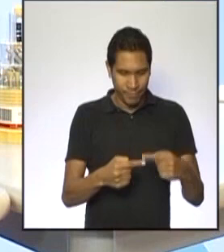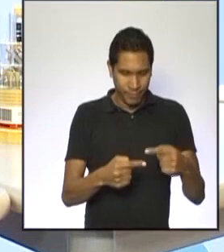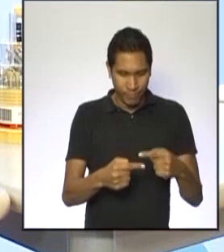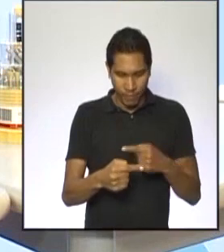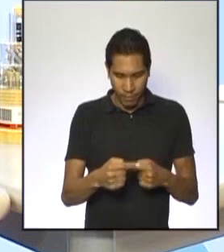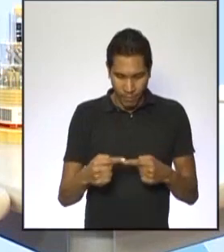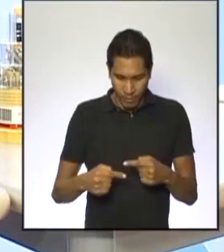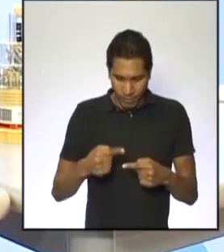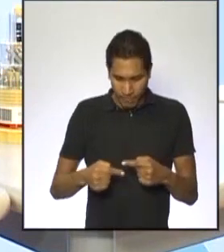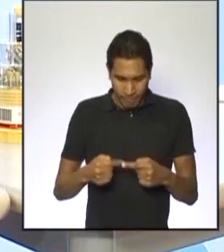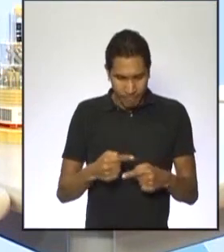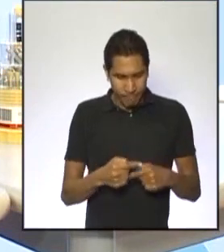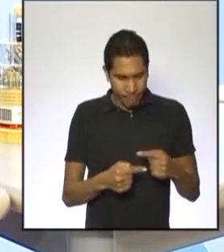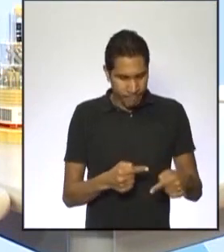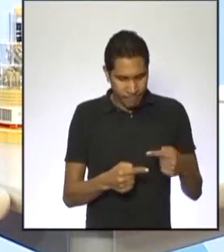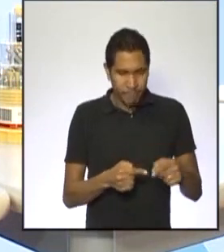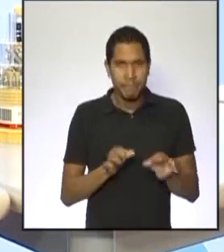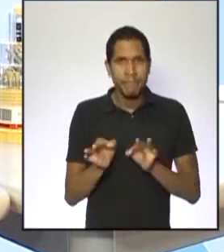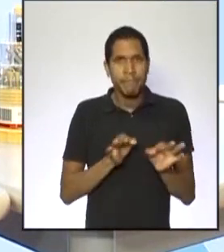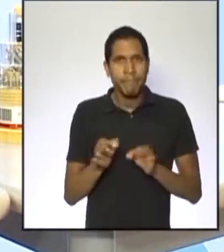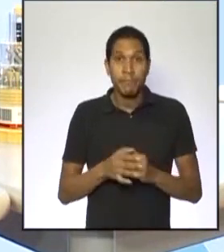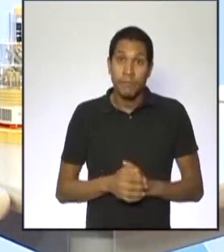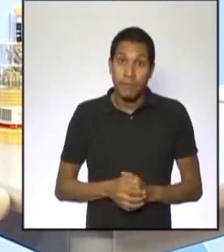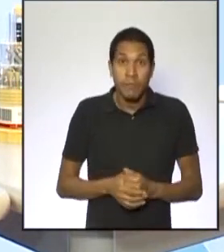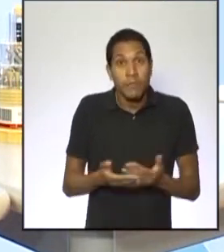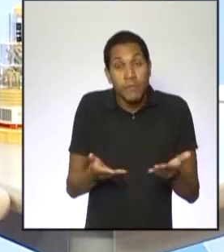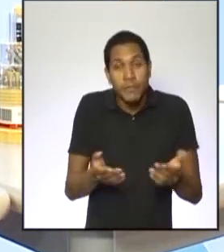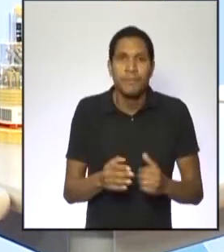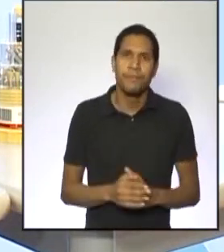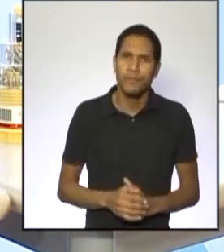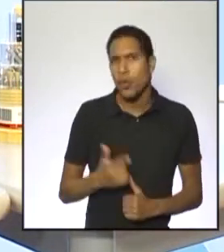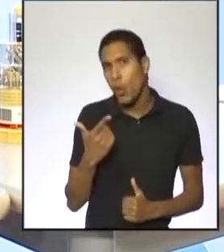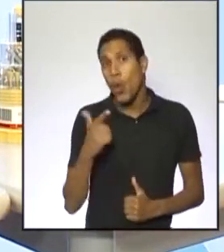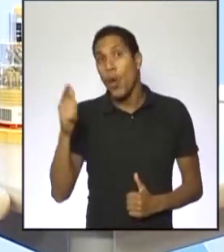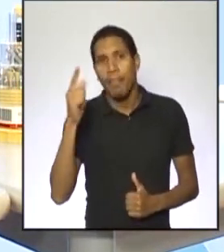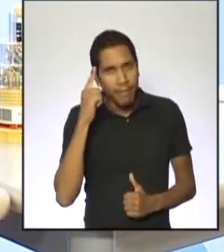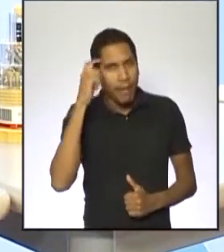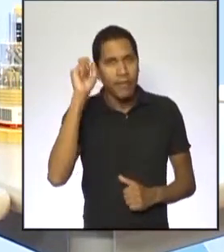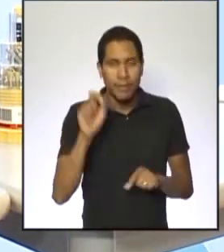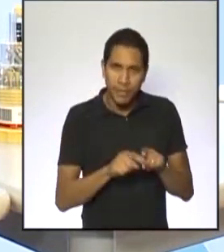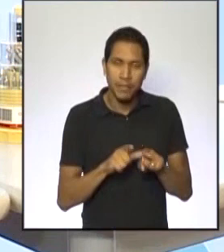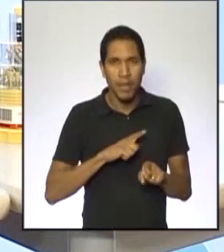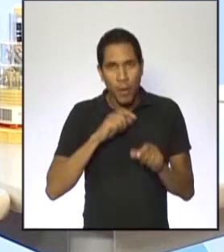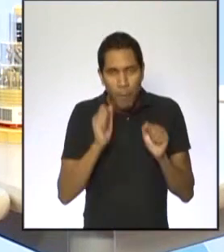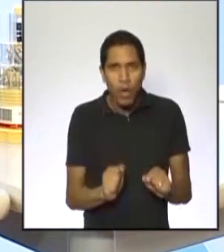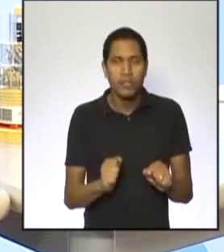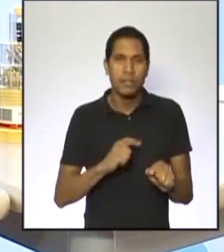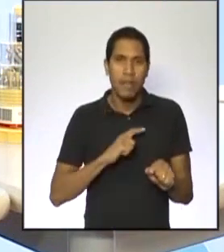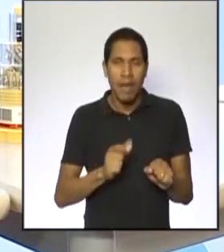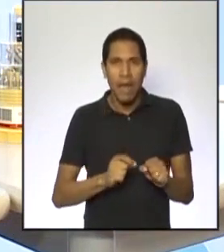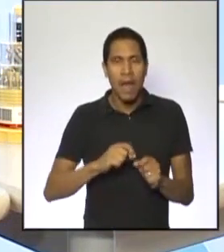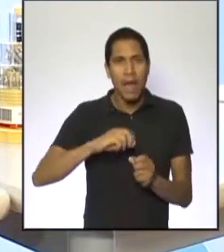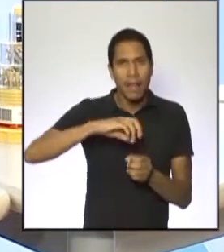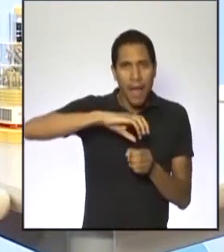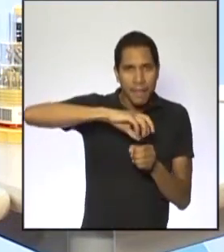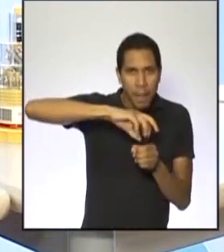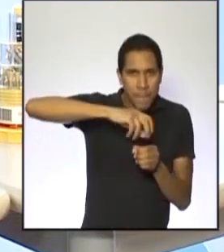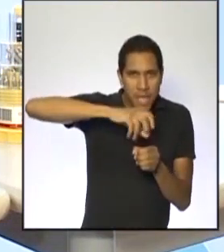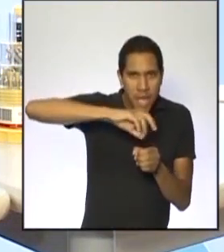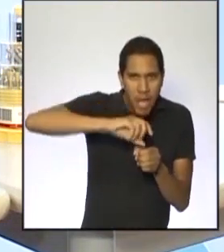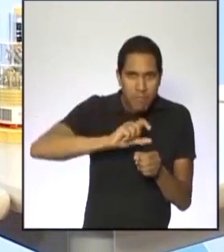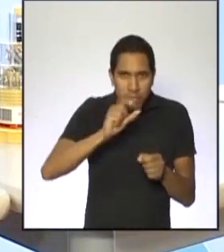você poderia fazer um furo nessa tampinha e transpassar ela e colar uma liguinha, tá? Eu não quis fazer